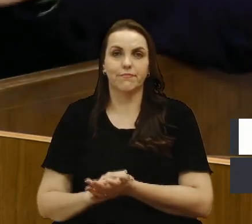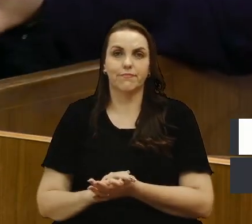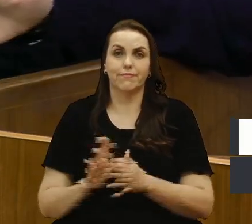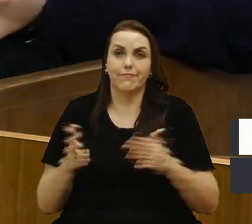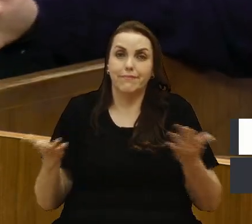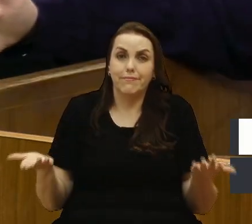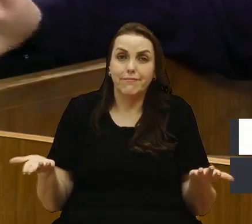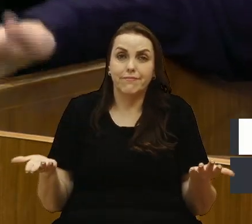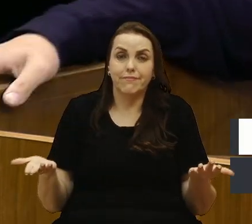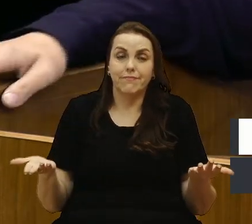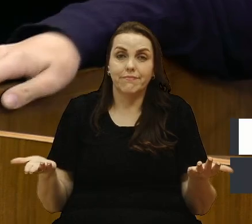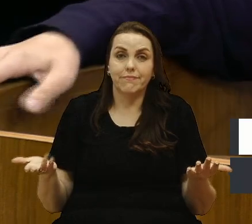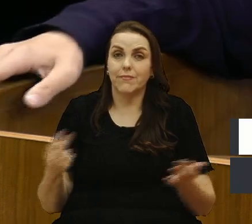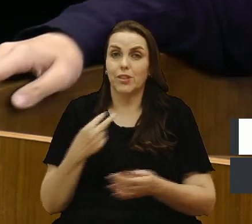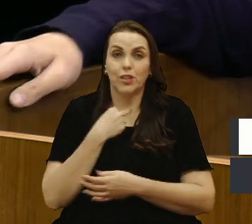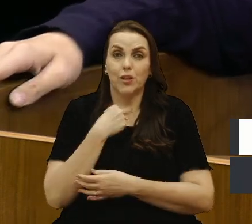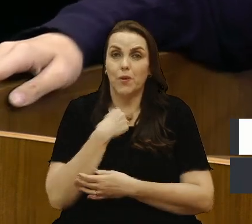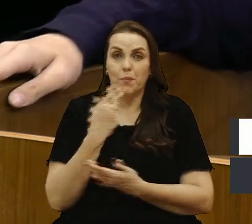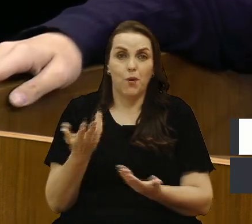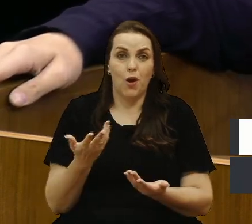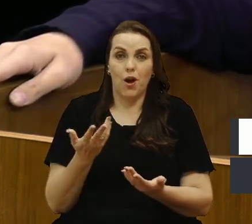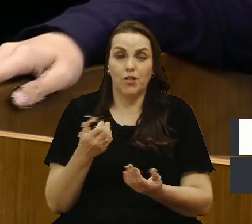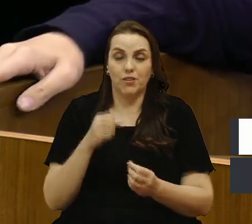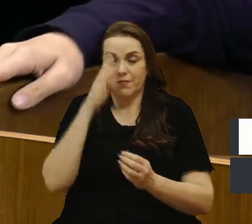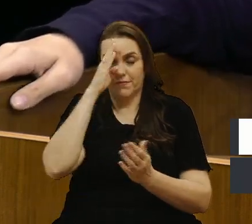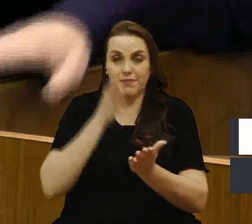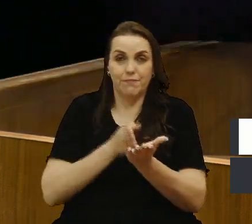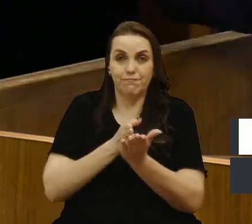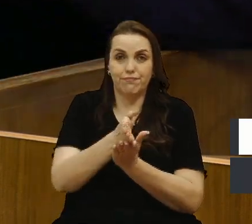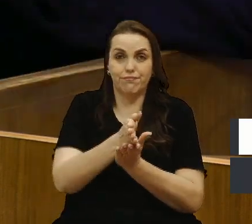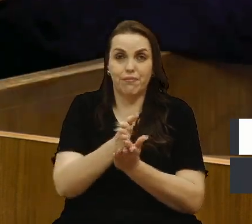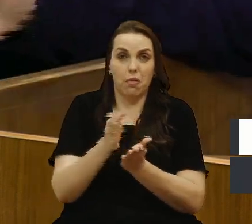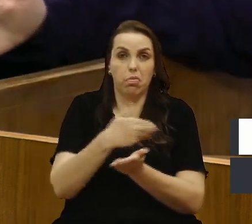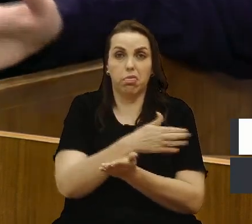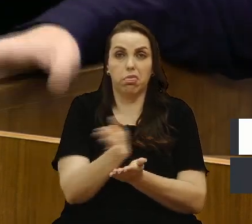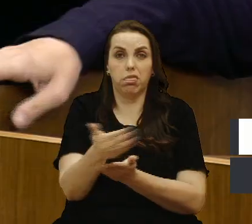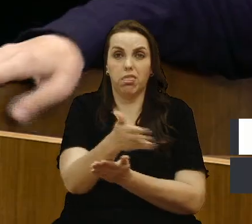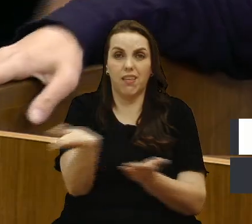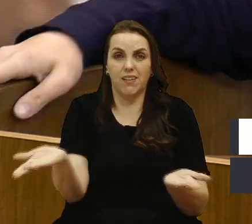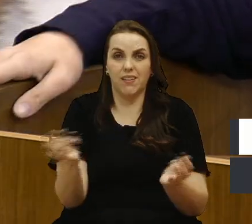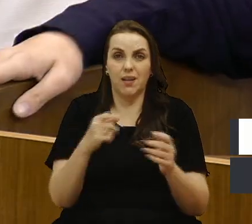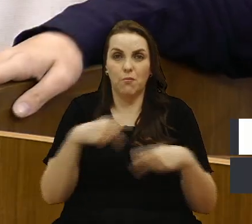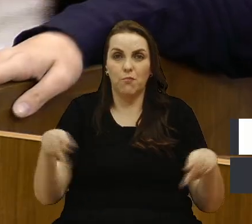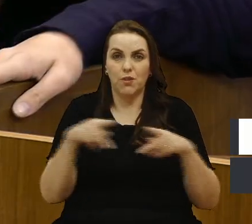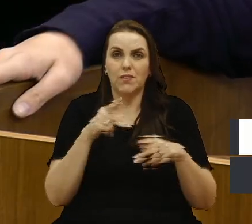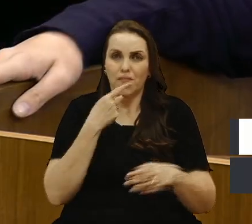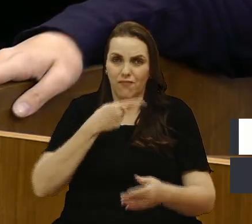A gente não pode ser desleal assim com a população. Fala a verdade.